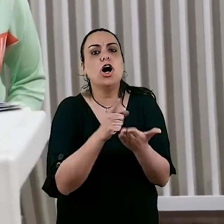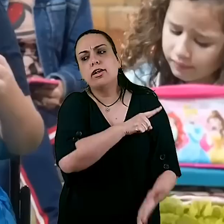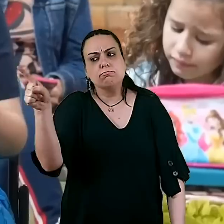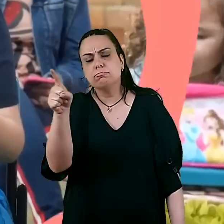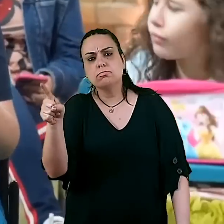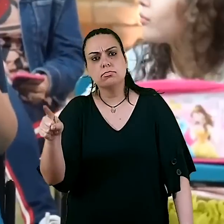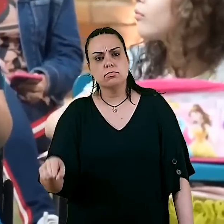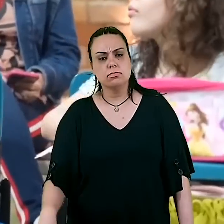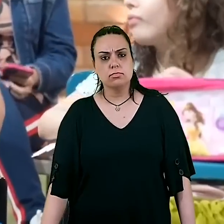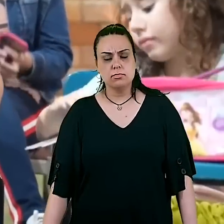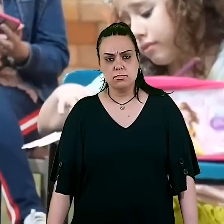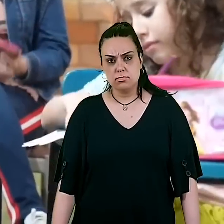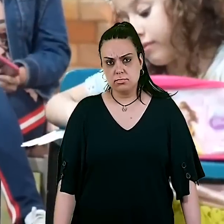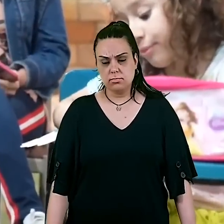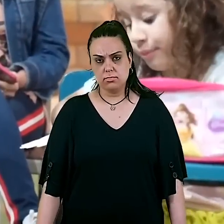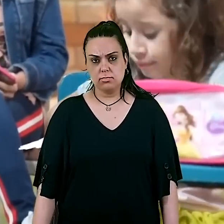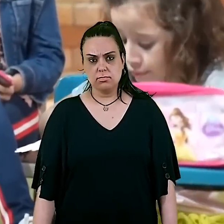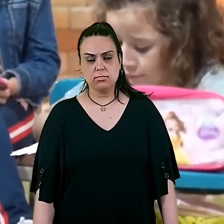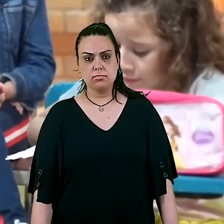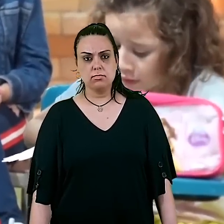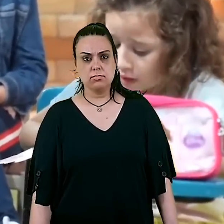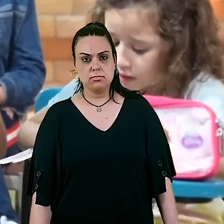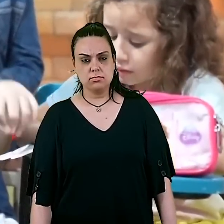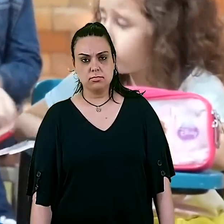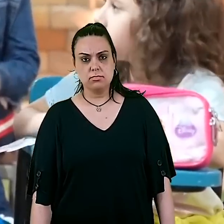Agora! Professora!